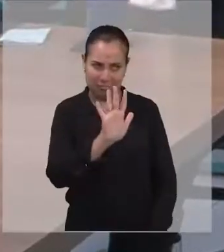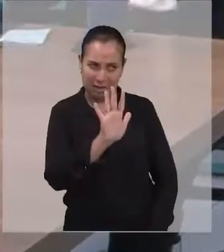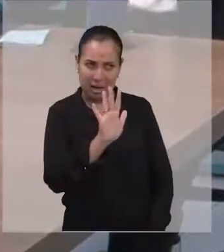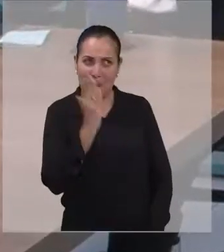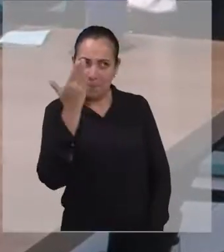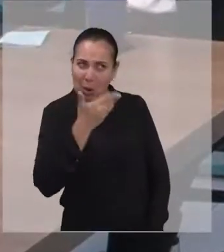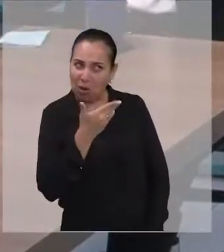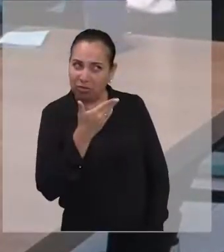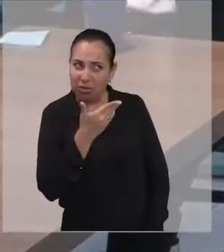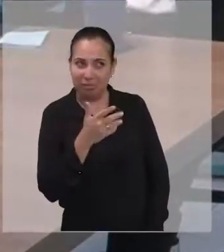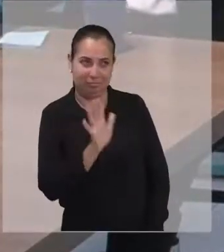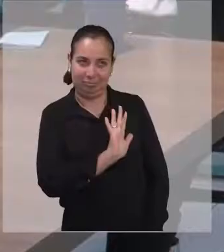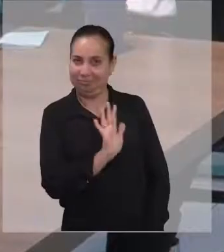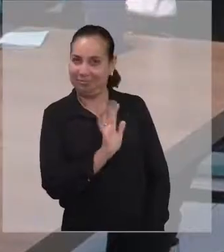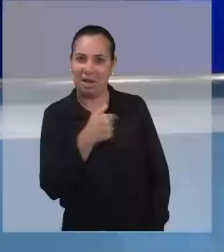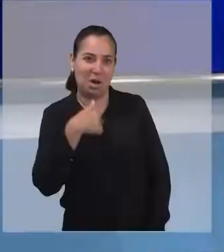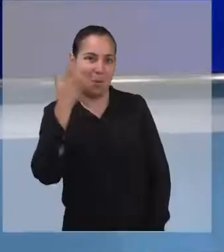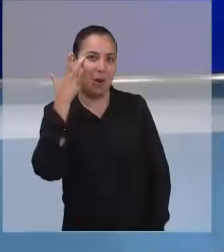acho evidente. Sim.